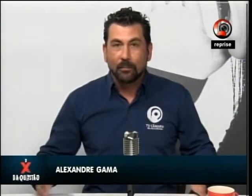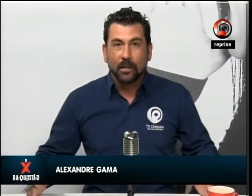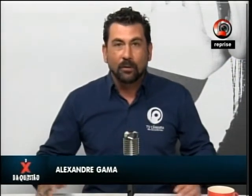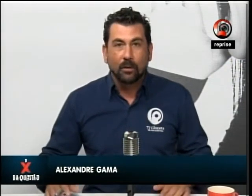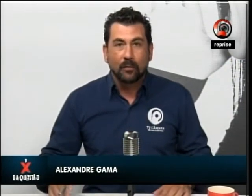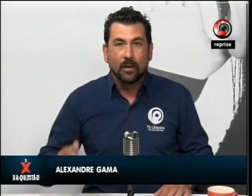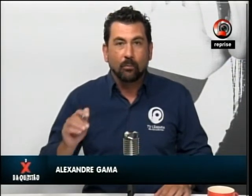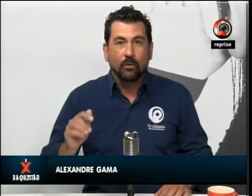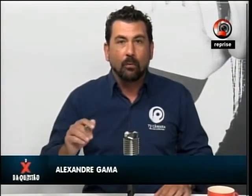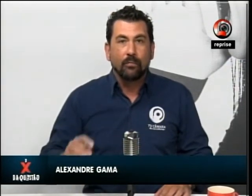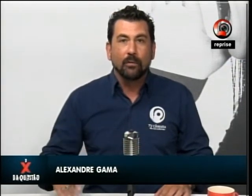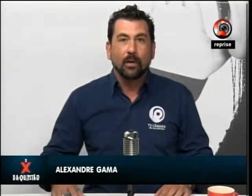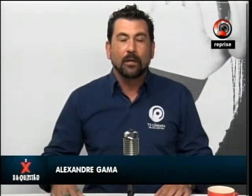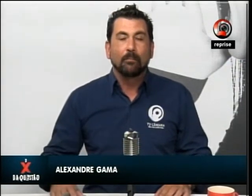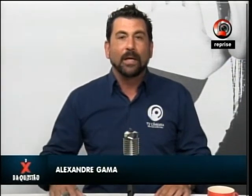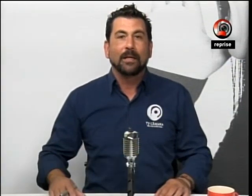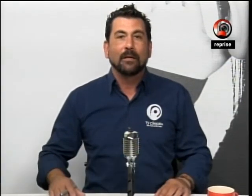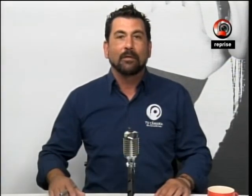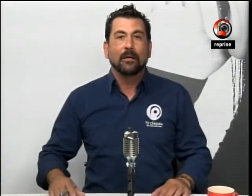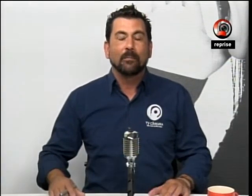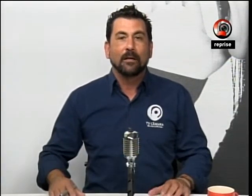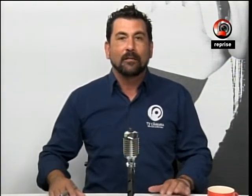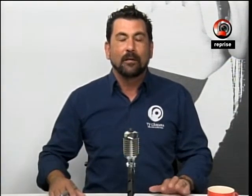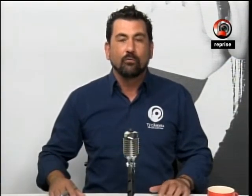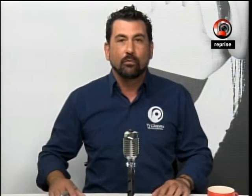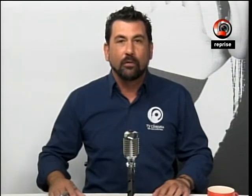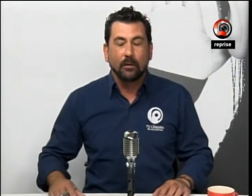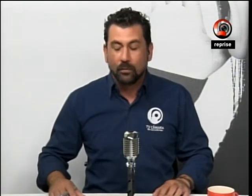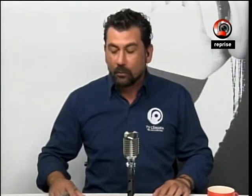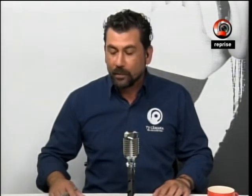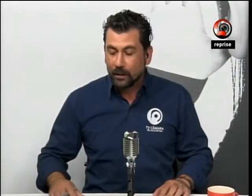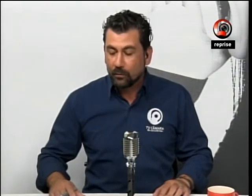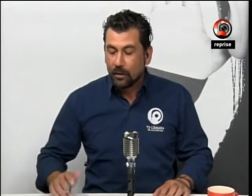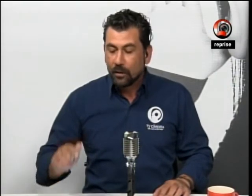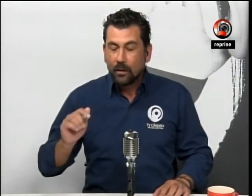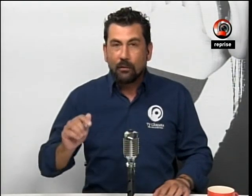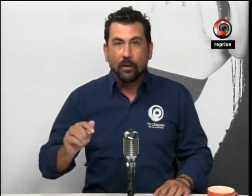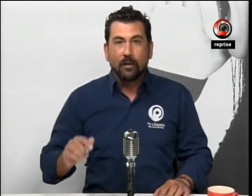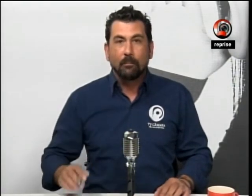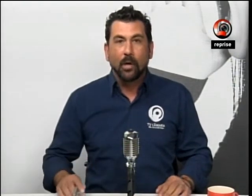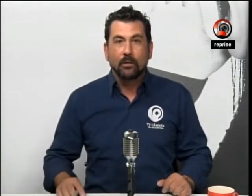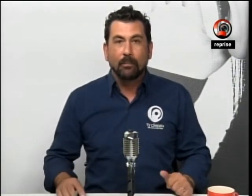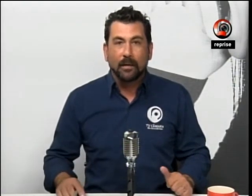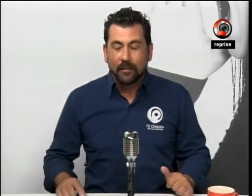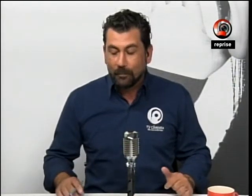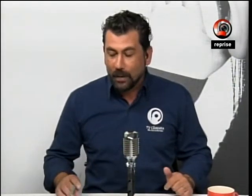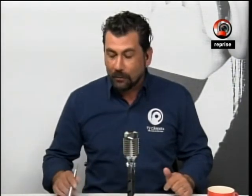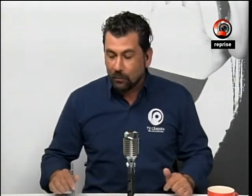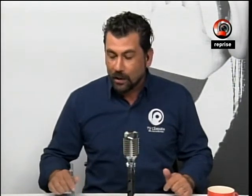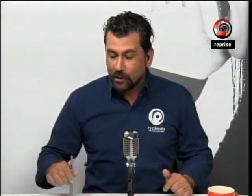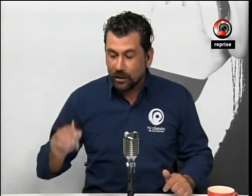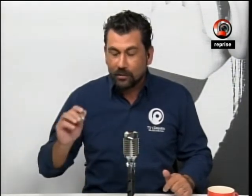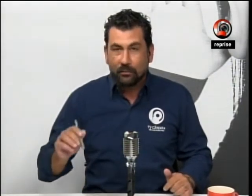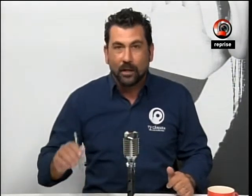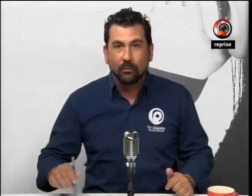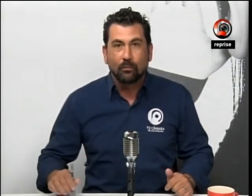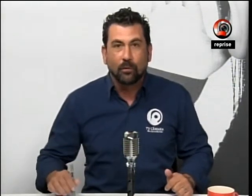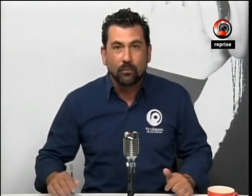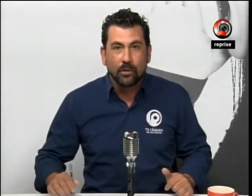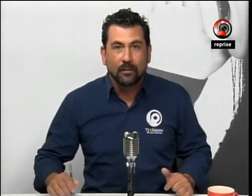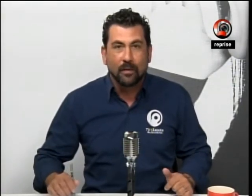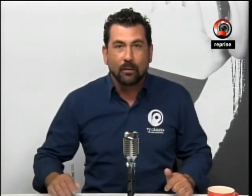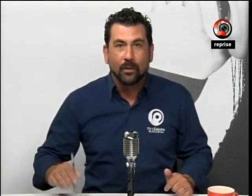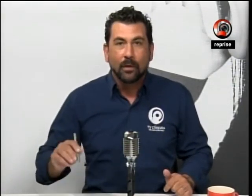ideia. Lembrando que nós estamos ao vivo aqui pela TV Câmara São José do Rio Preto e você pode participar com a gente enviando